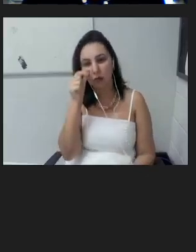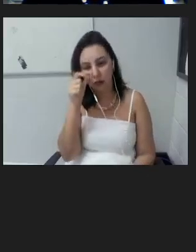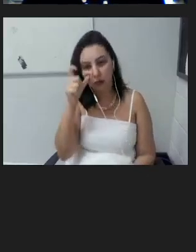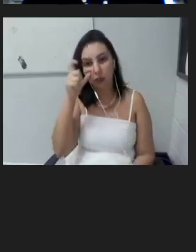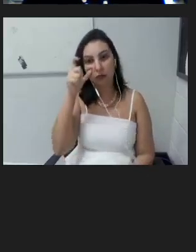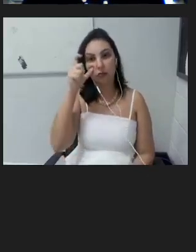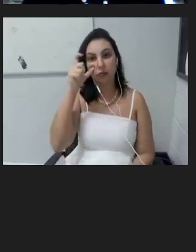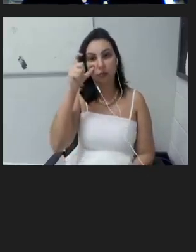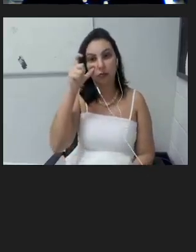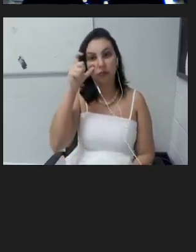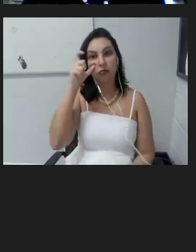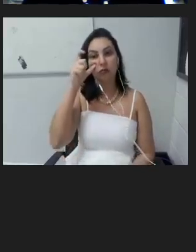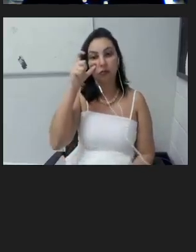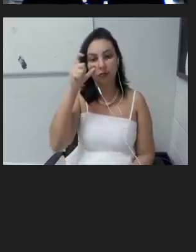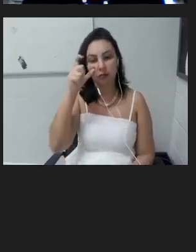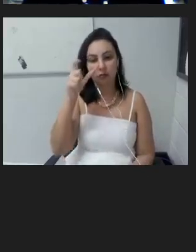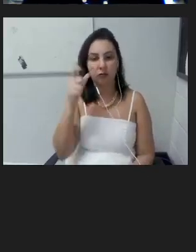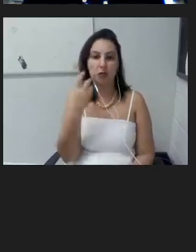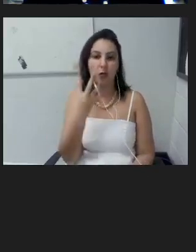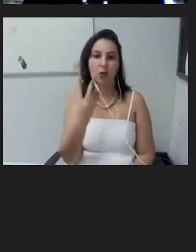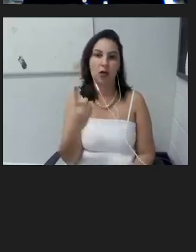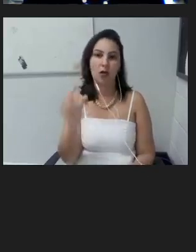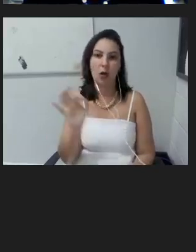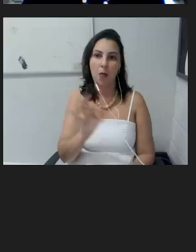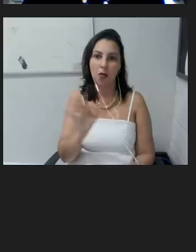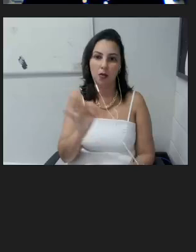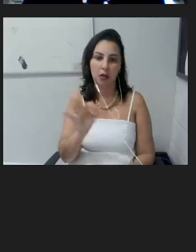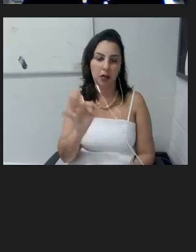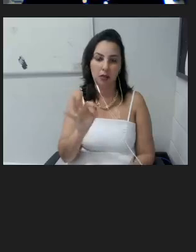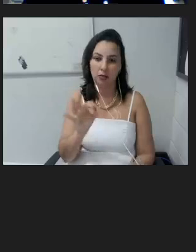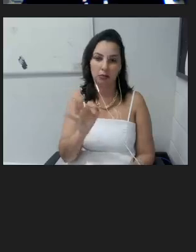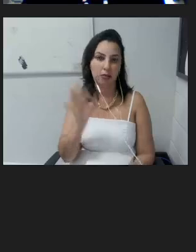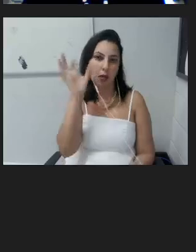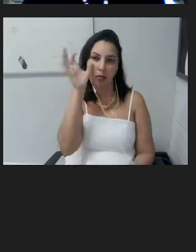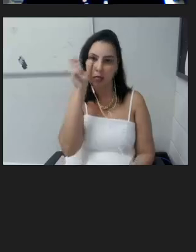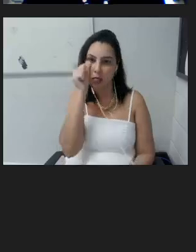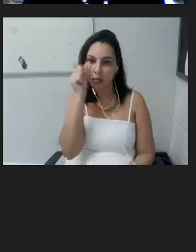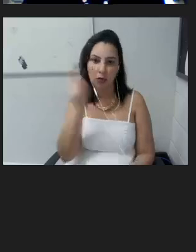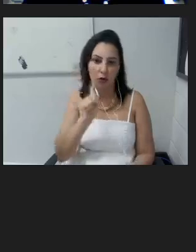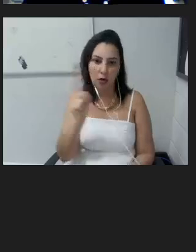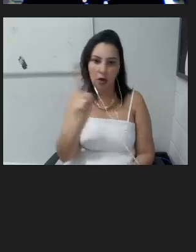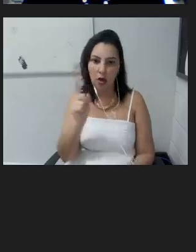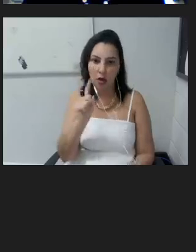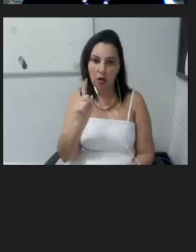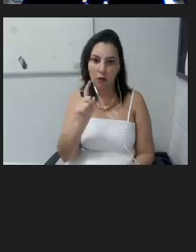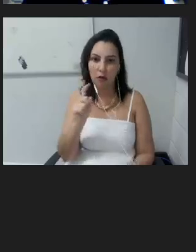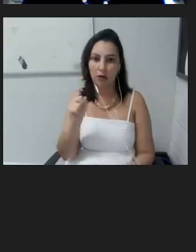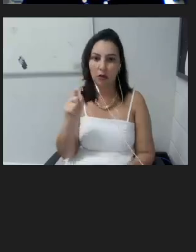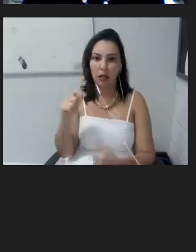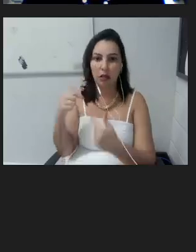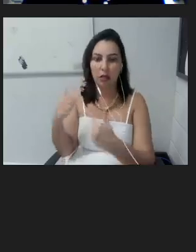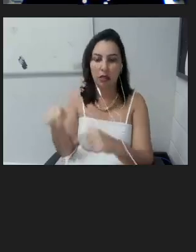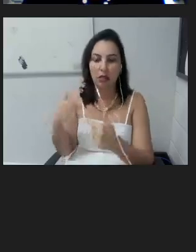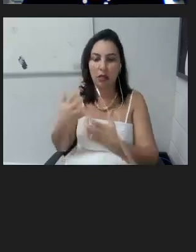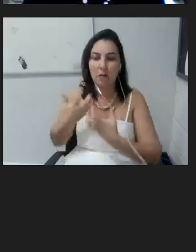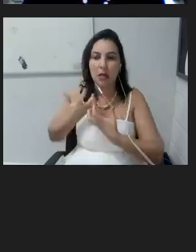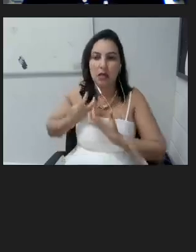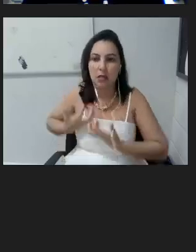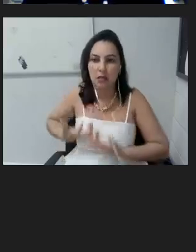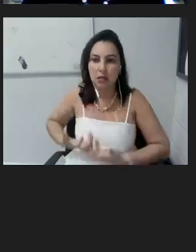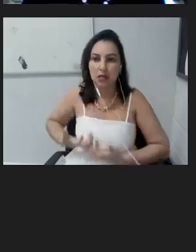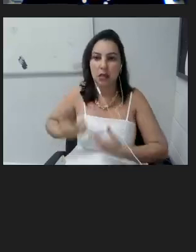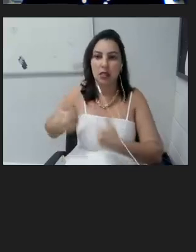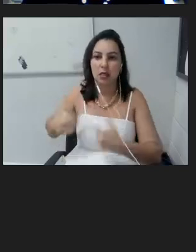ó, insônia, não dorme direito, baixo rendimento e cansaço excessivo,